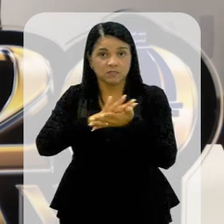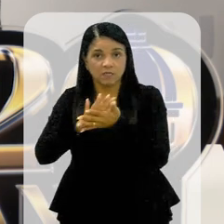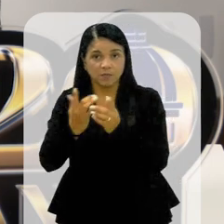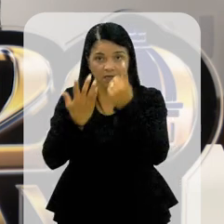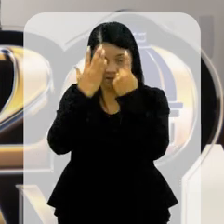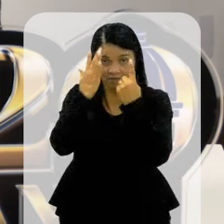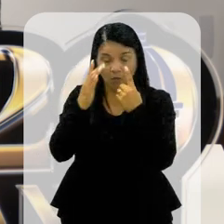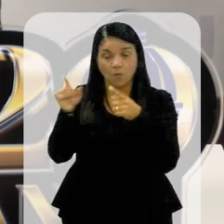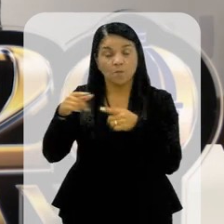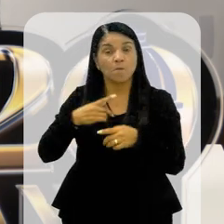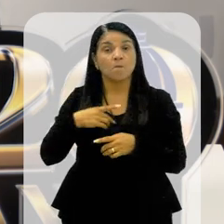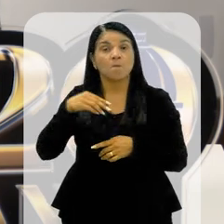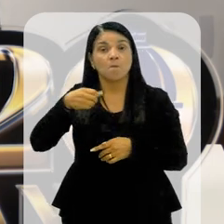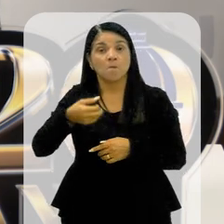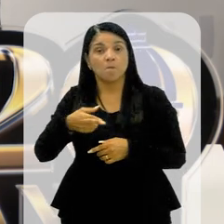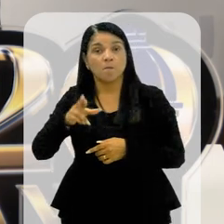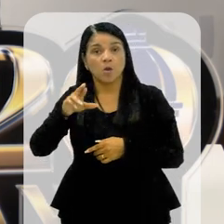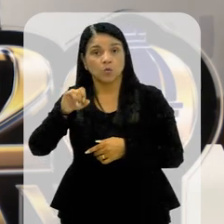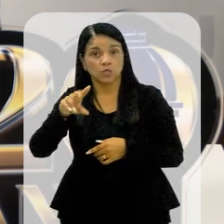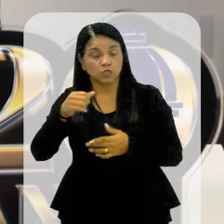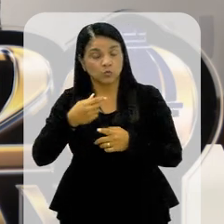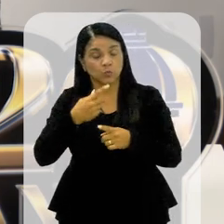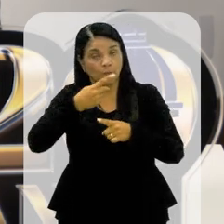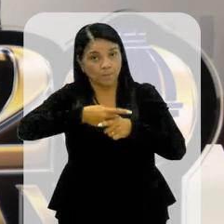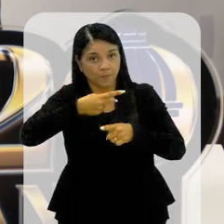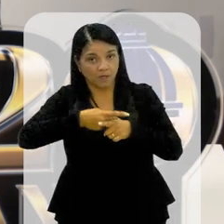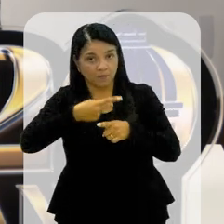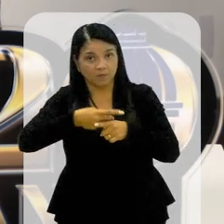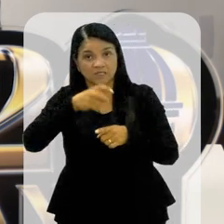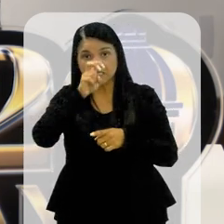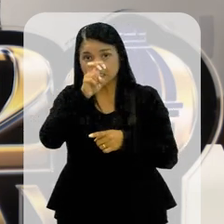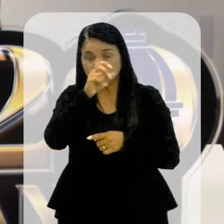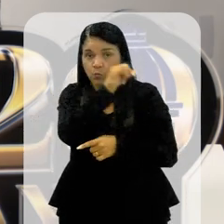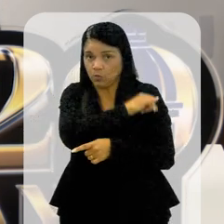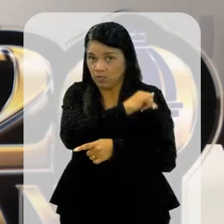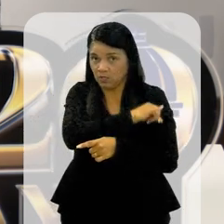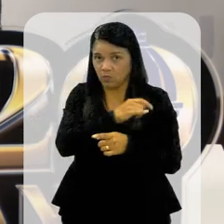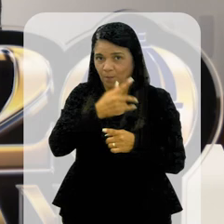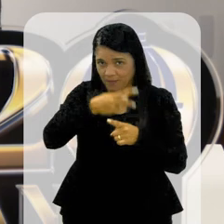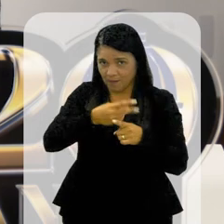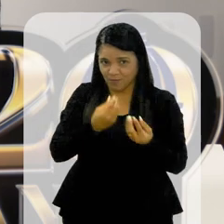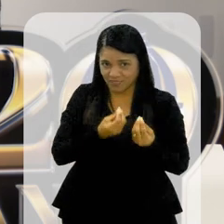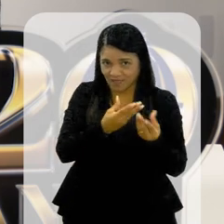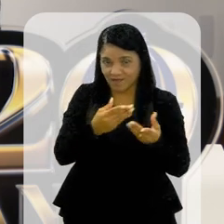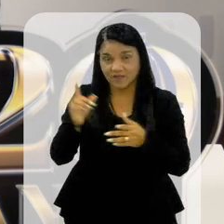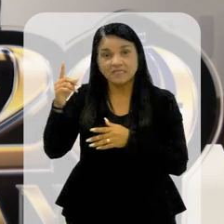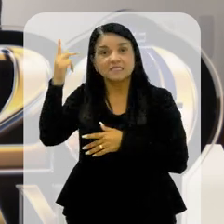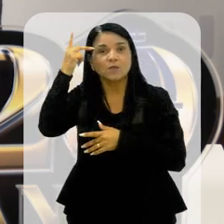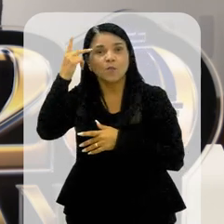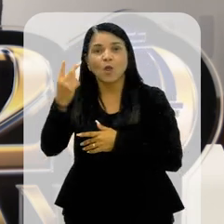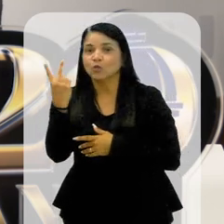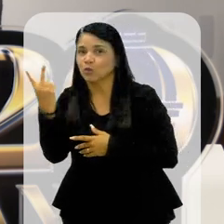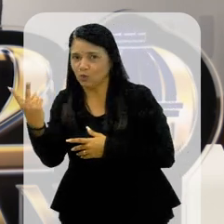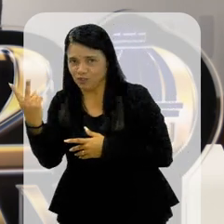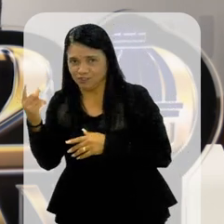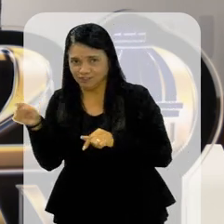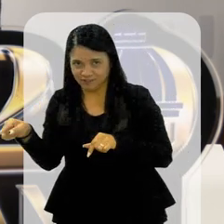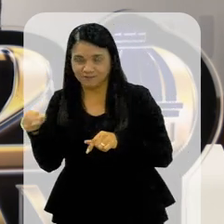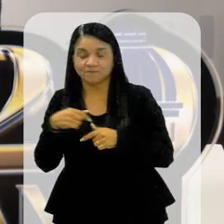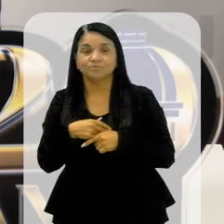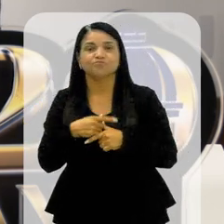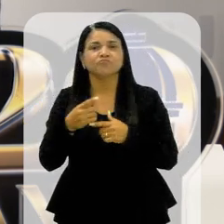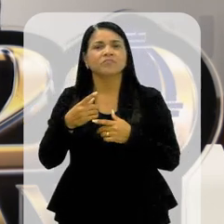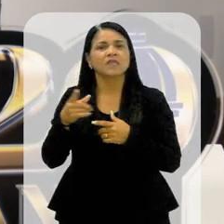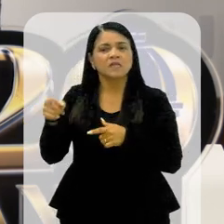fazia... dava uma premiação para os 5 primeiros classificados do Rio e os 2 primeiros de São Paulo. E o Maurício nos mandava